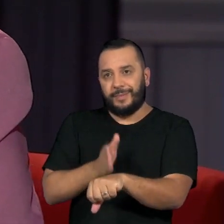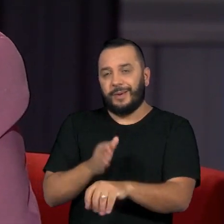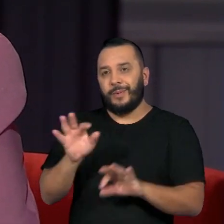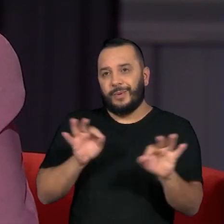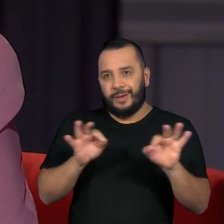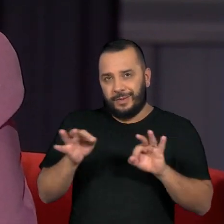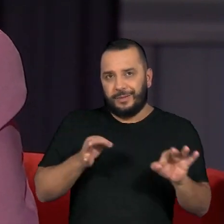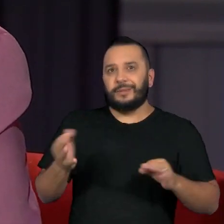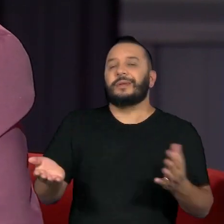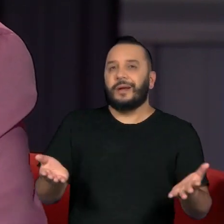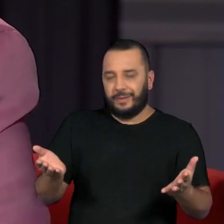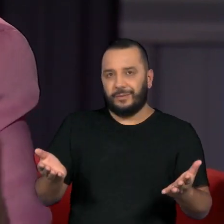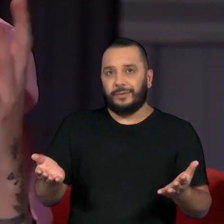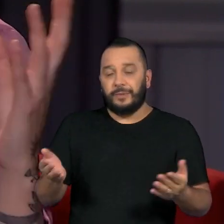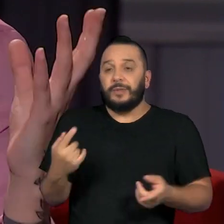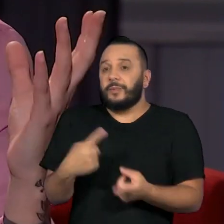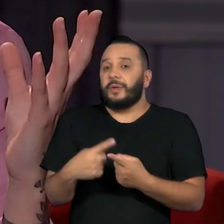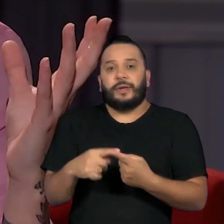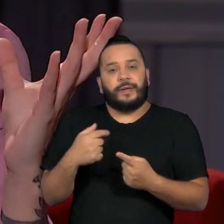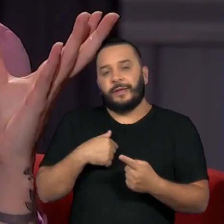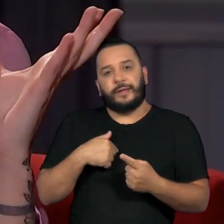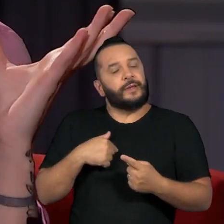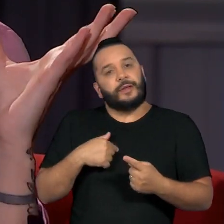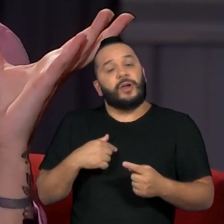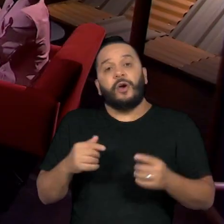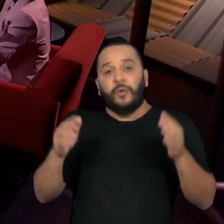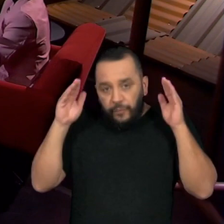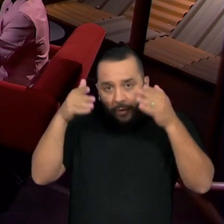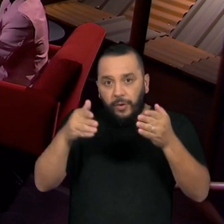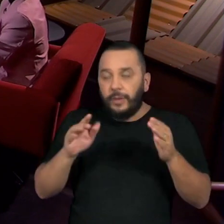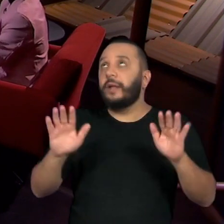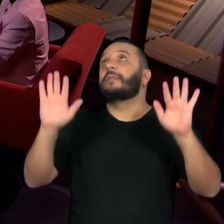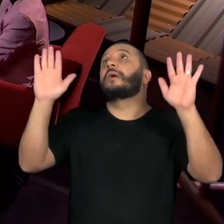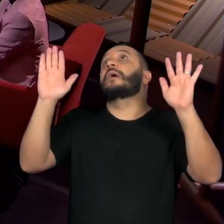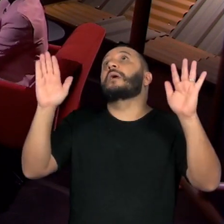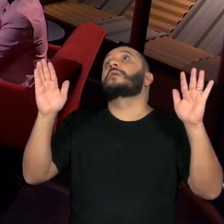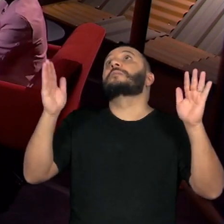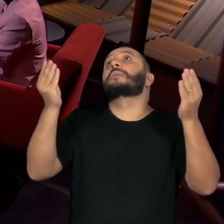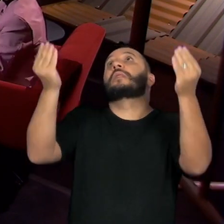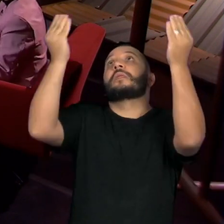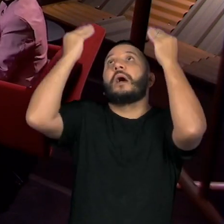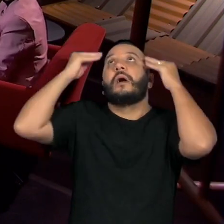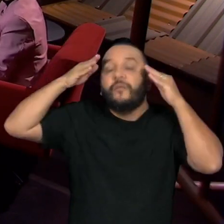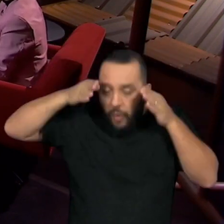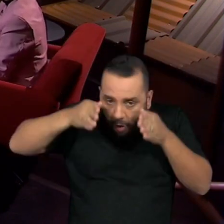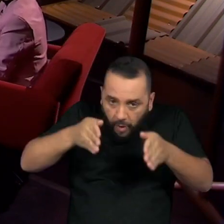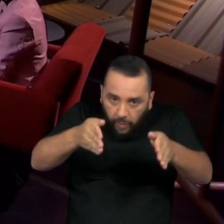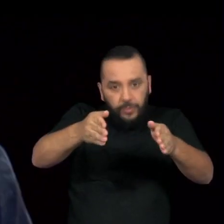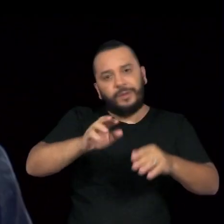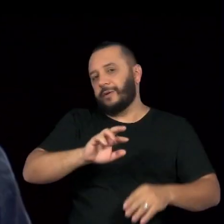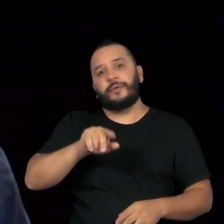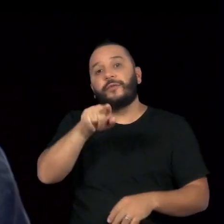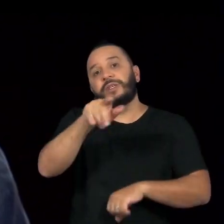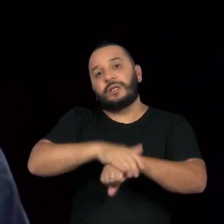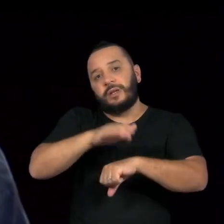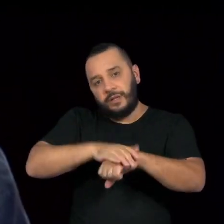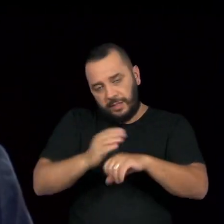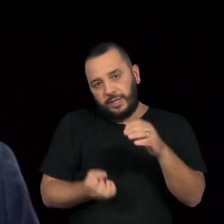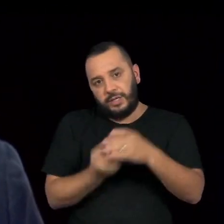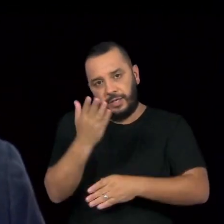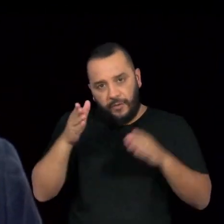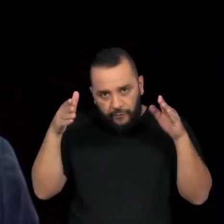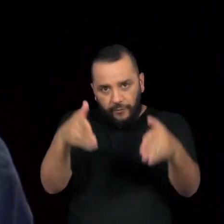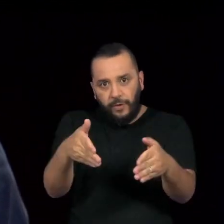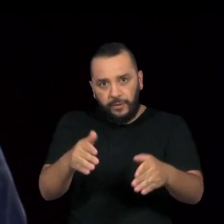para aquilo. O foco, ele não vem do céu. Ai, me dê foco. Não, Claro. é você que constrói isso. E você cuida do